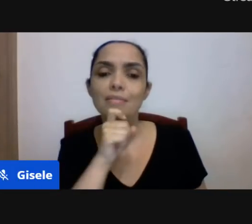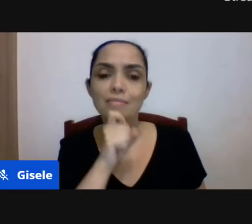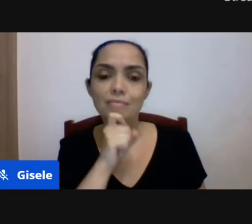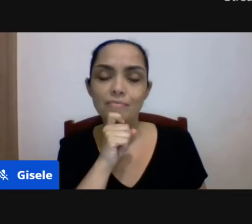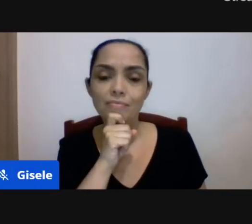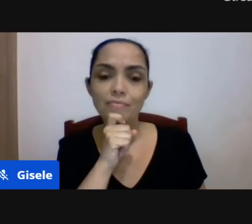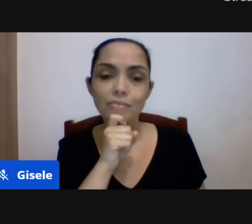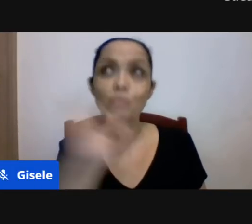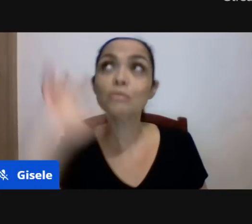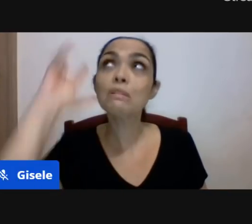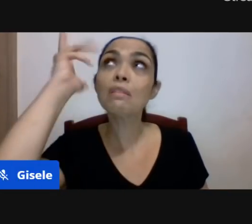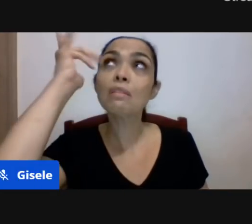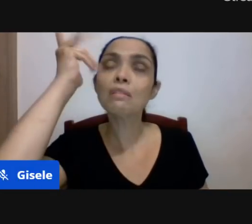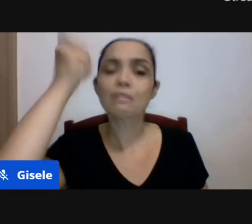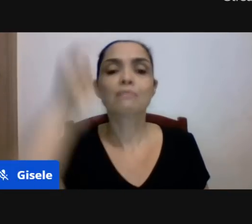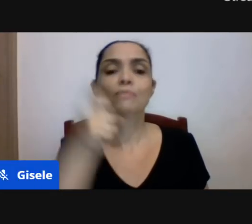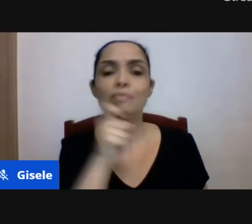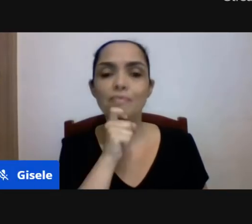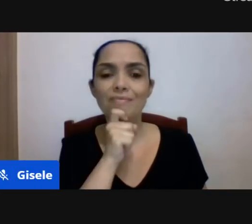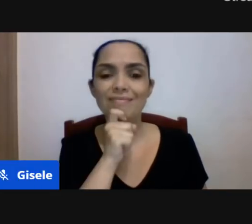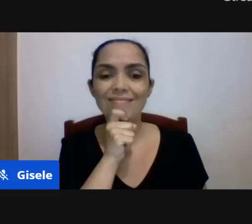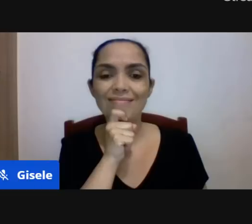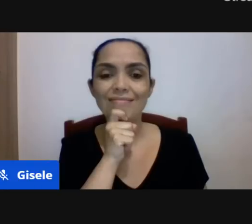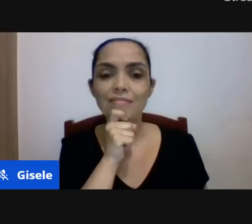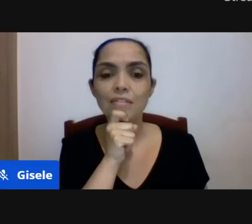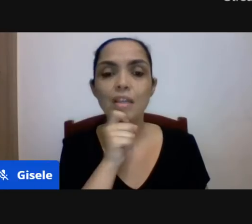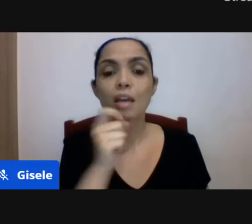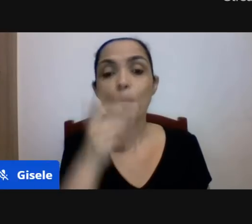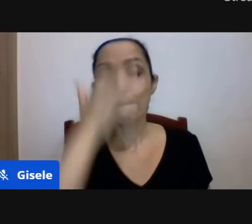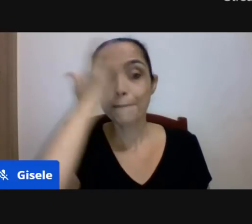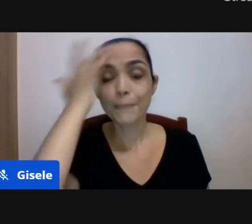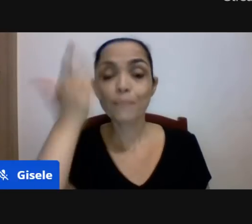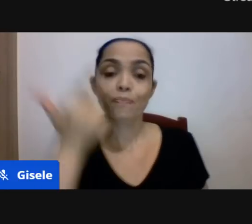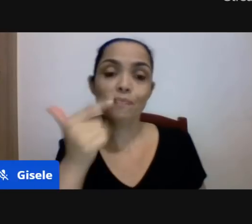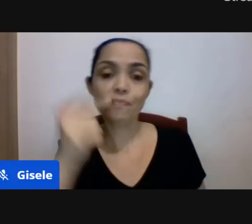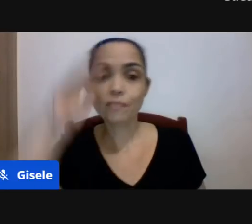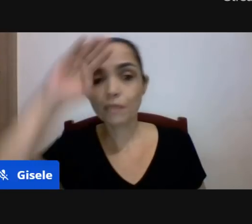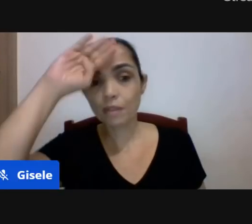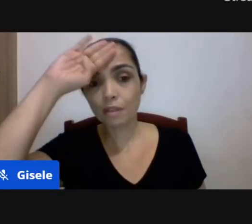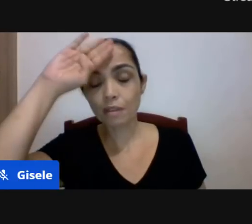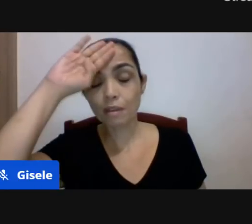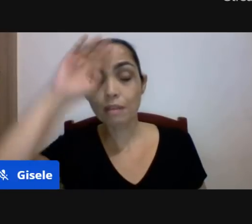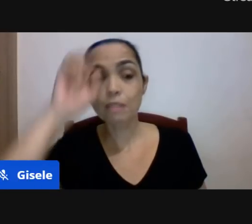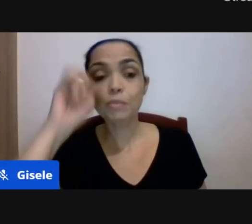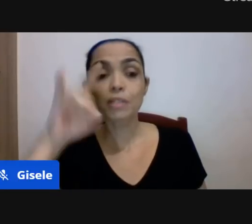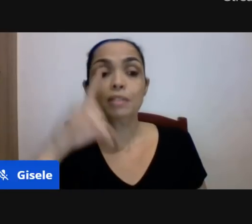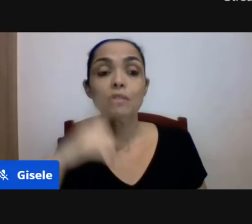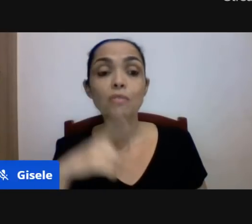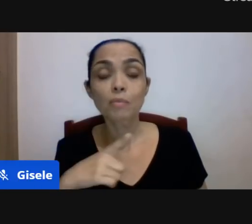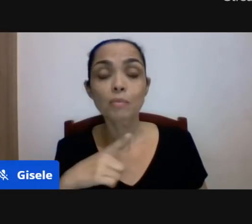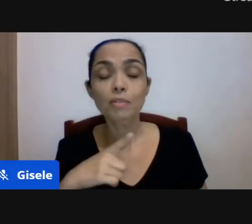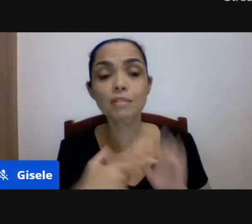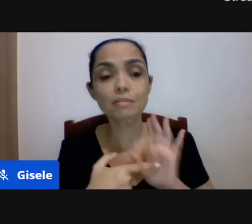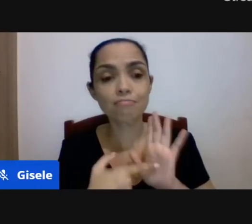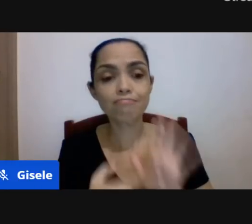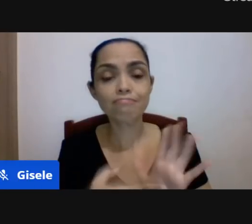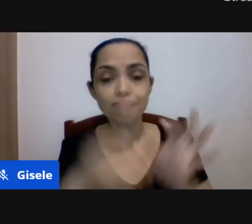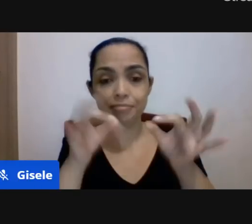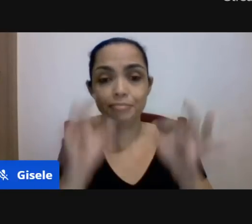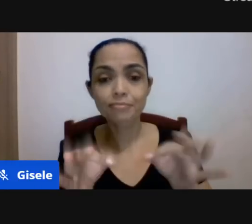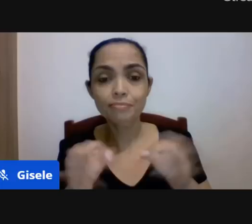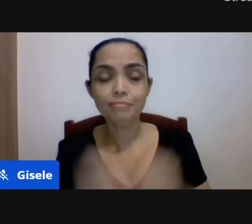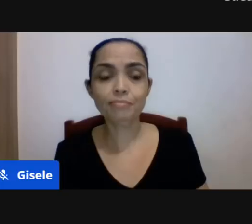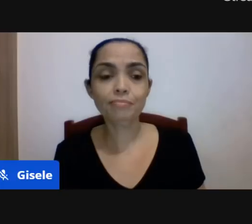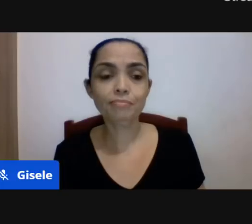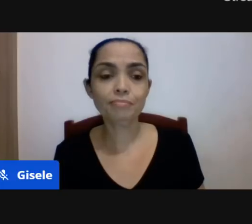preocupados, porque essa pessoa não está com febre. Se ela estivesse com febre, o termômetro ia marcar normalmente a temperatura.